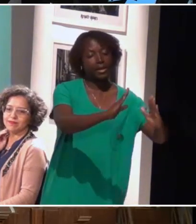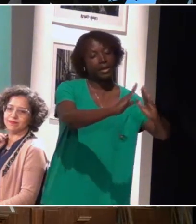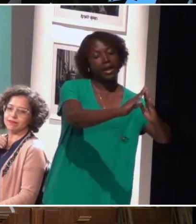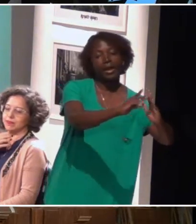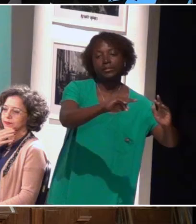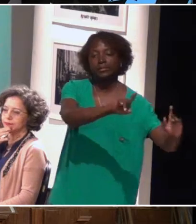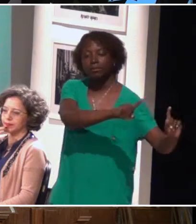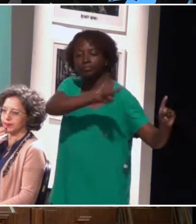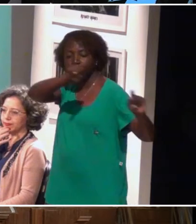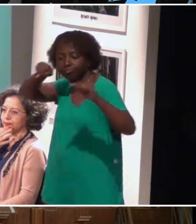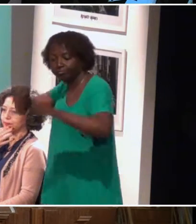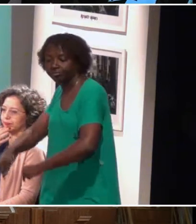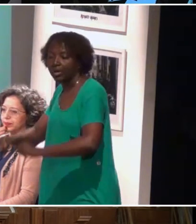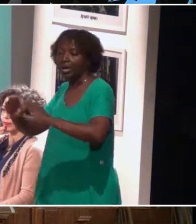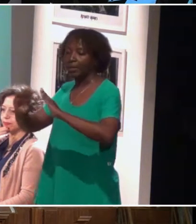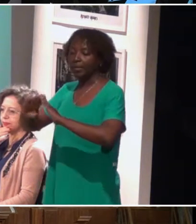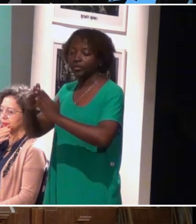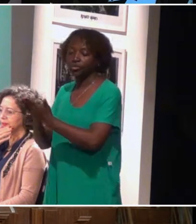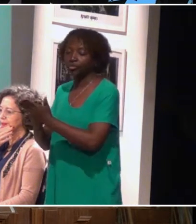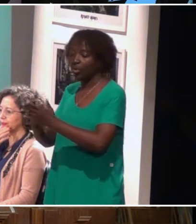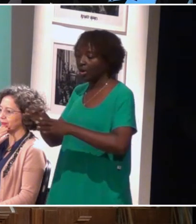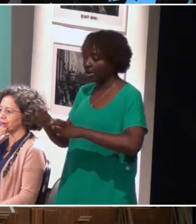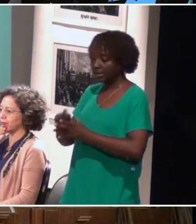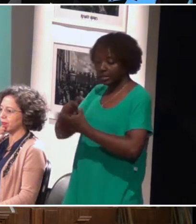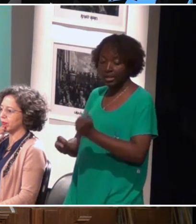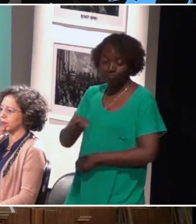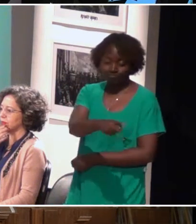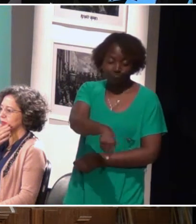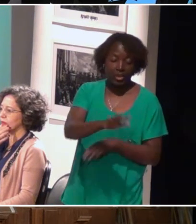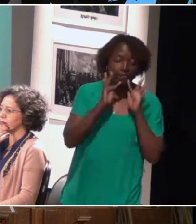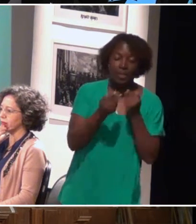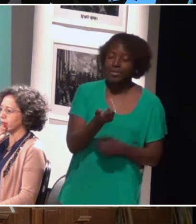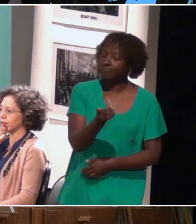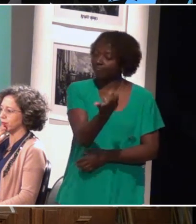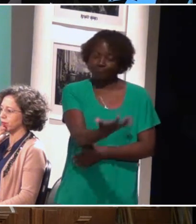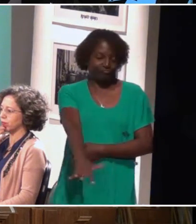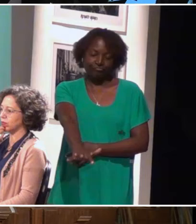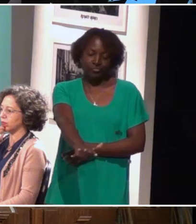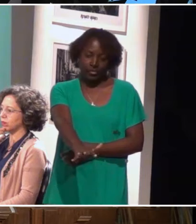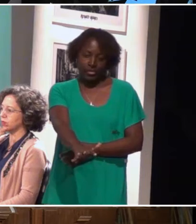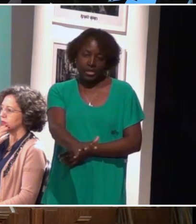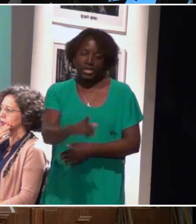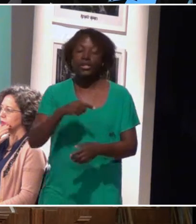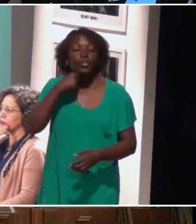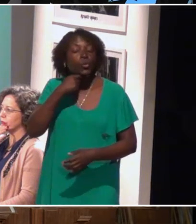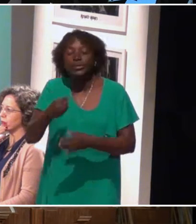ir para essa escola de classe bilíngue, as famílias não aceitaram. Então, a primeira classe bilíngue ainda não abriu.